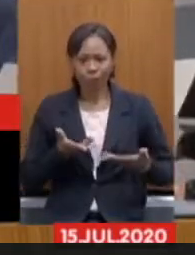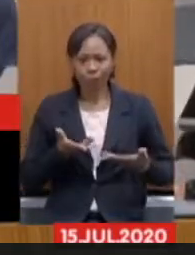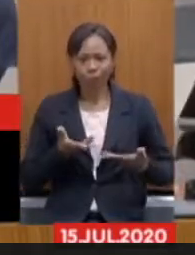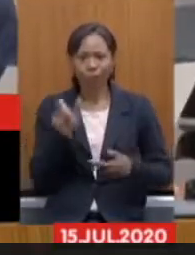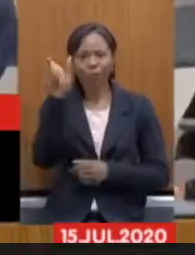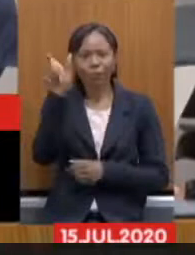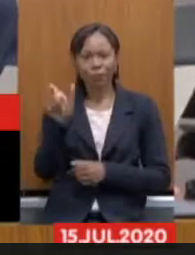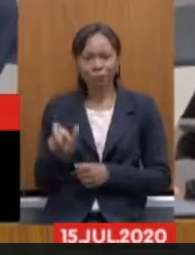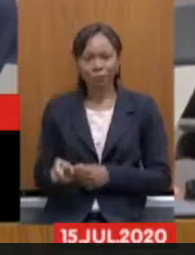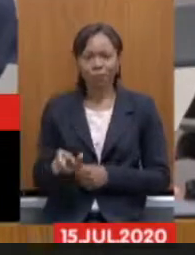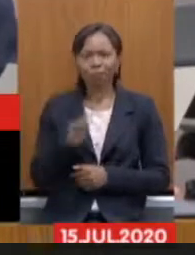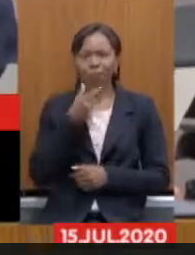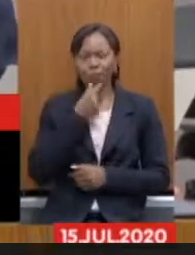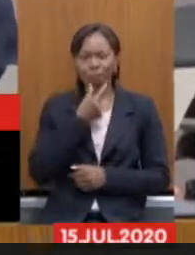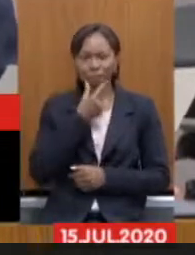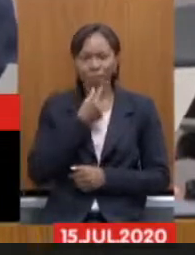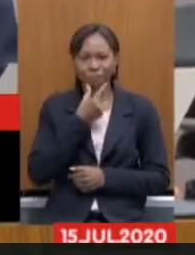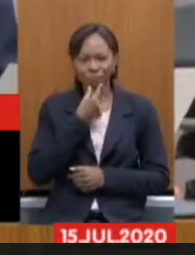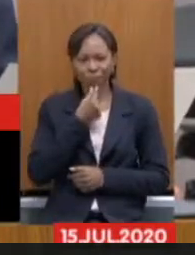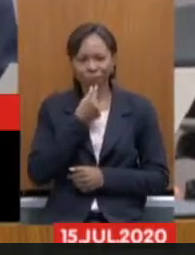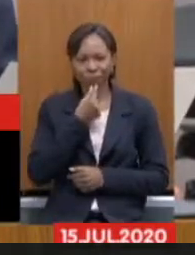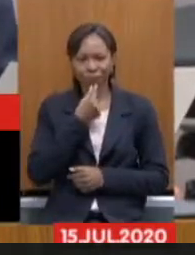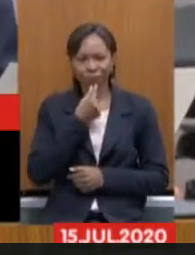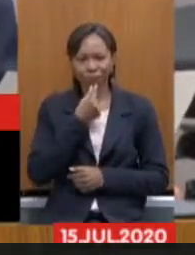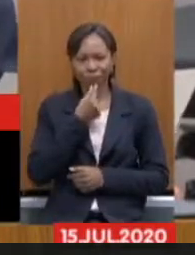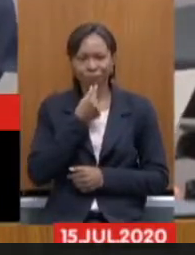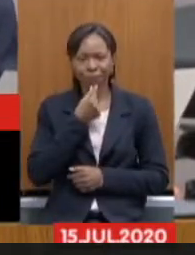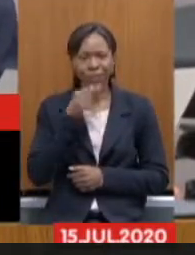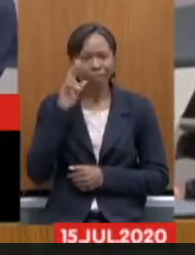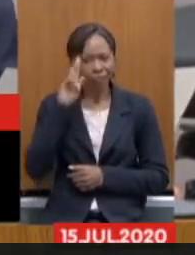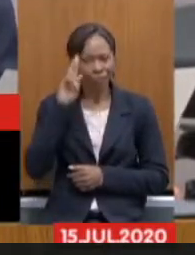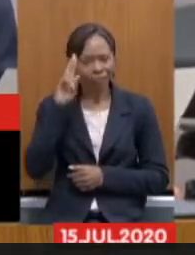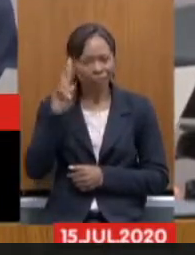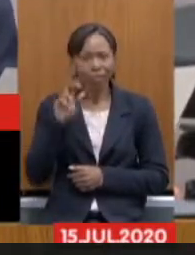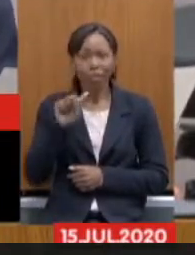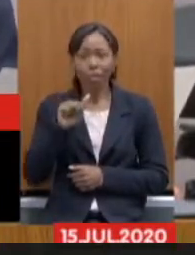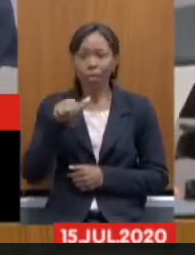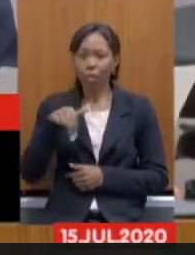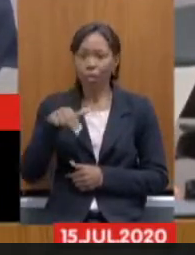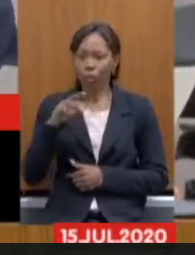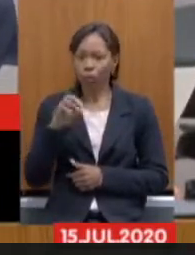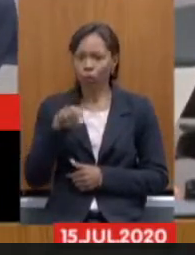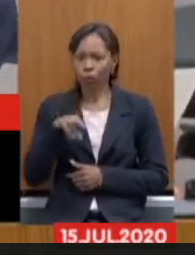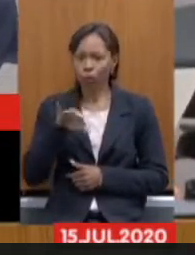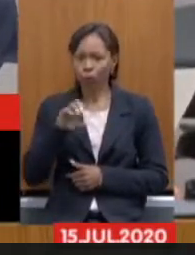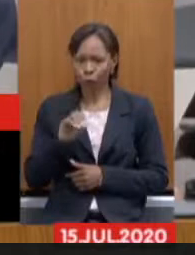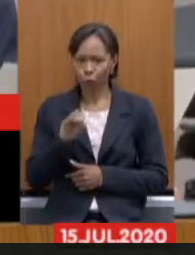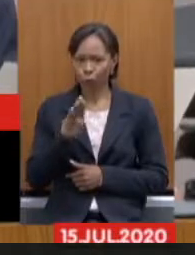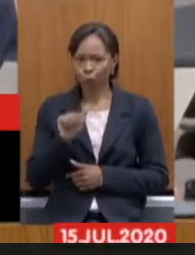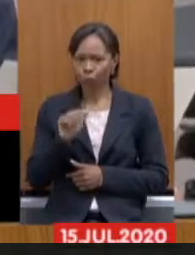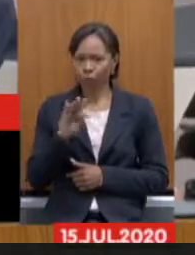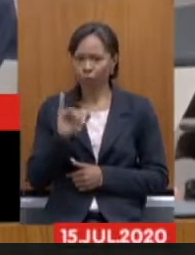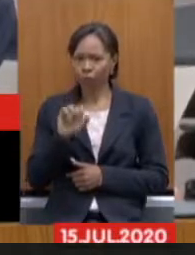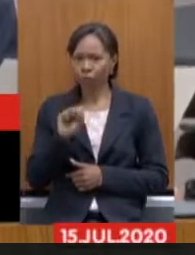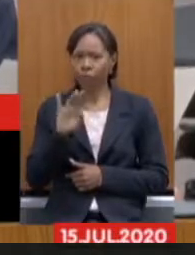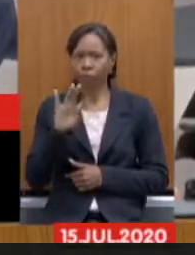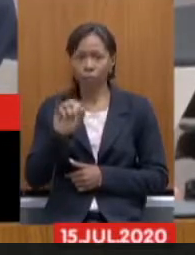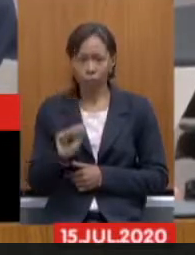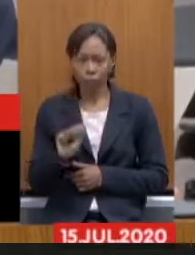o senhor ilustríssimo sou antonio batista roubar que é